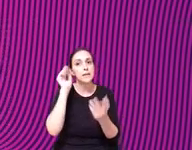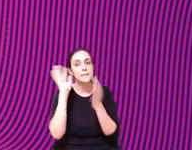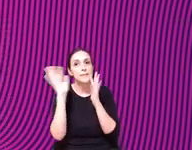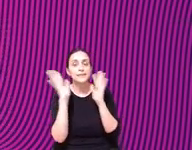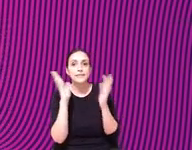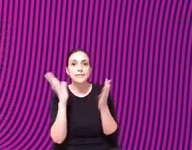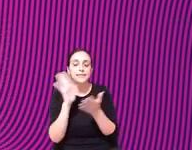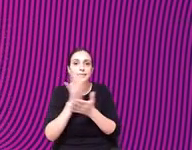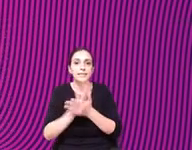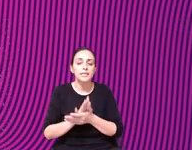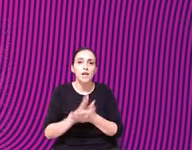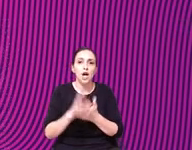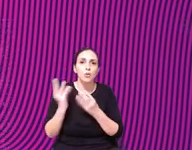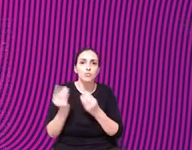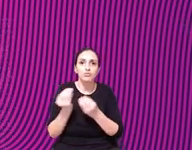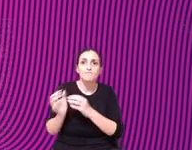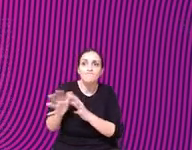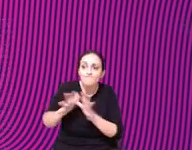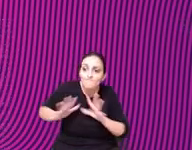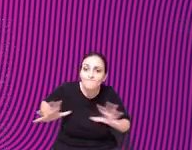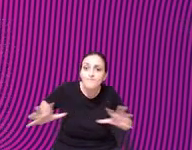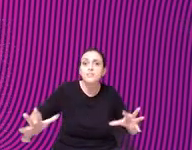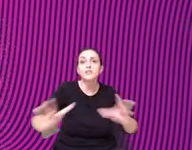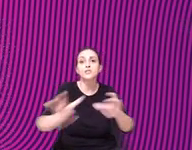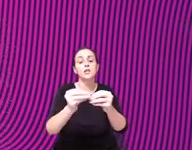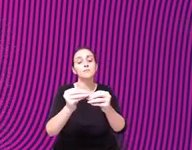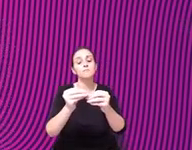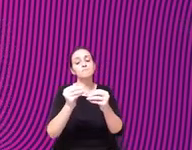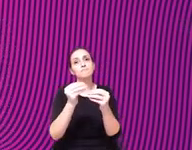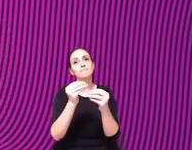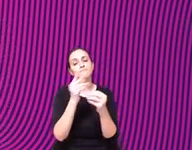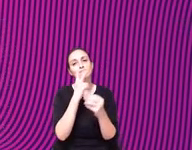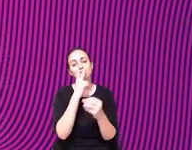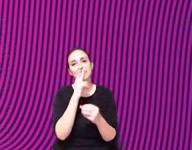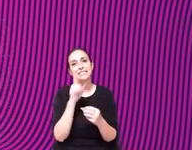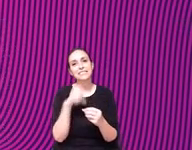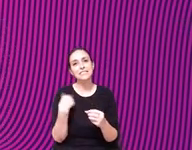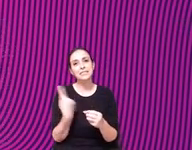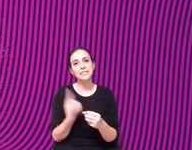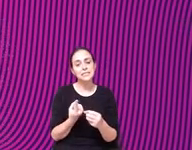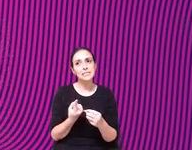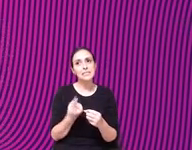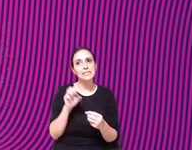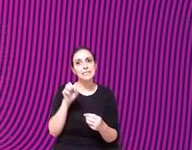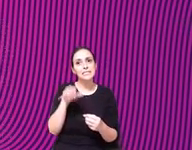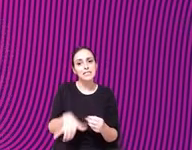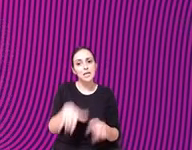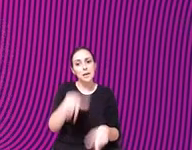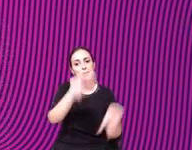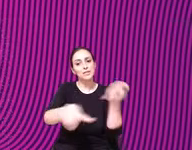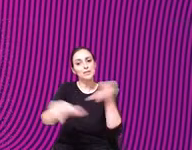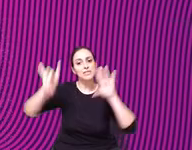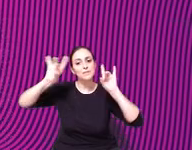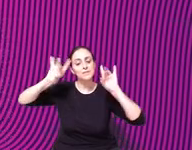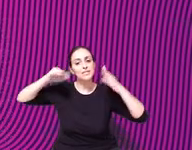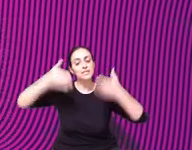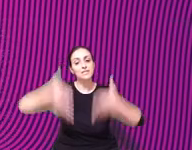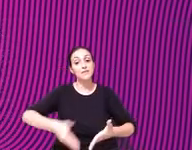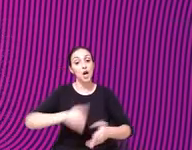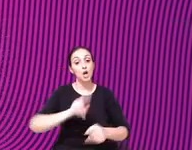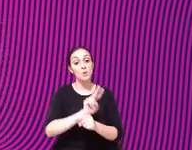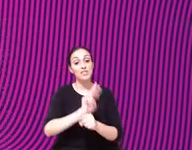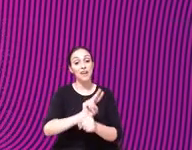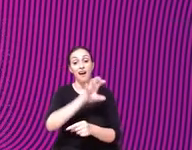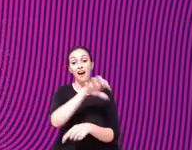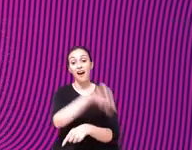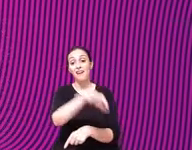começar a ver como um todo, a gente, e sim, pessoas específicas cuidando de cada área,